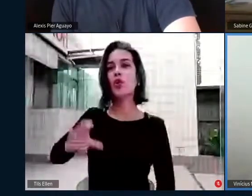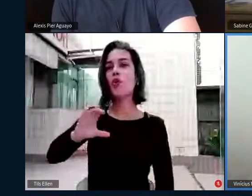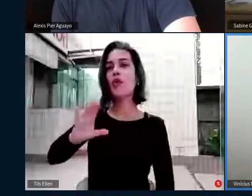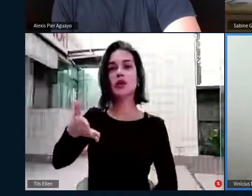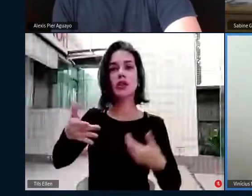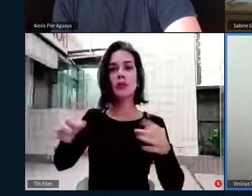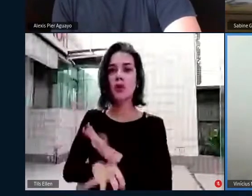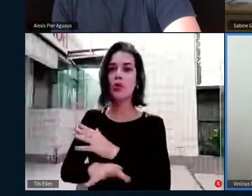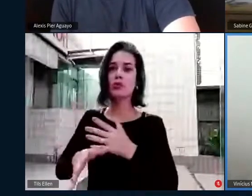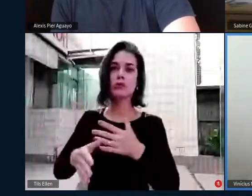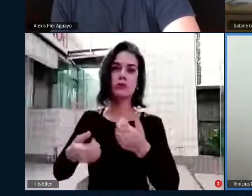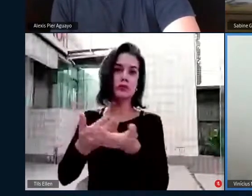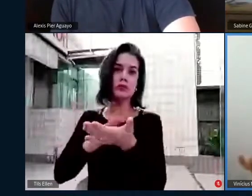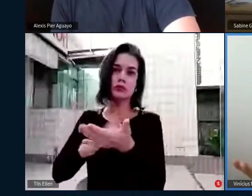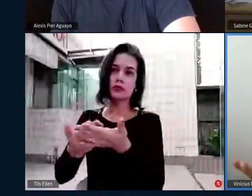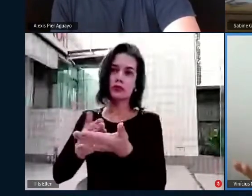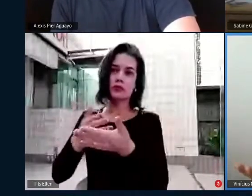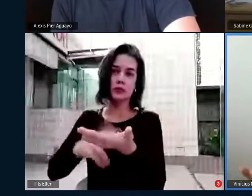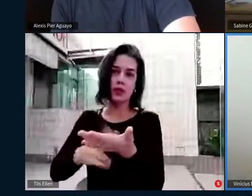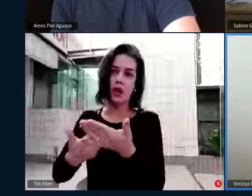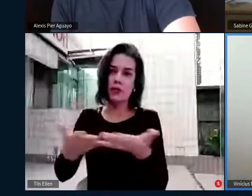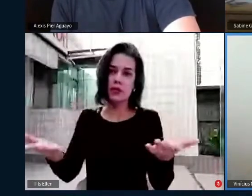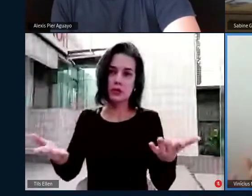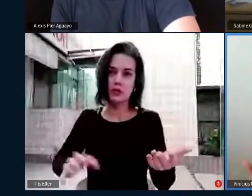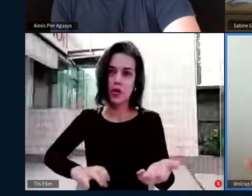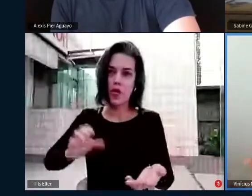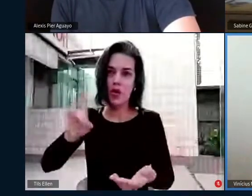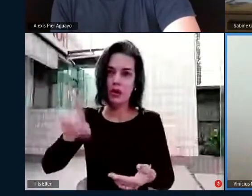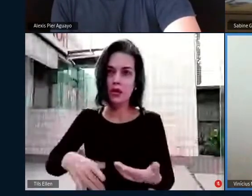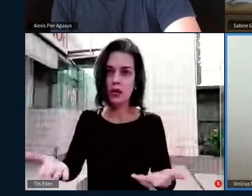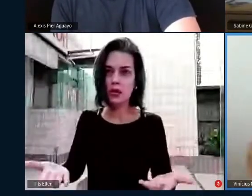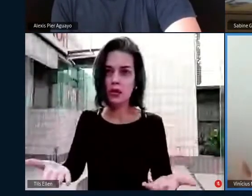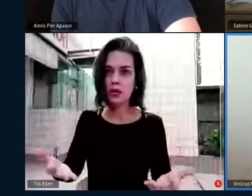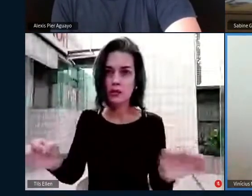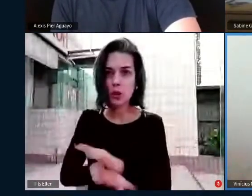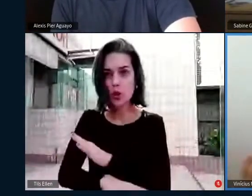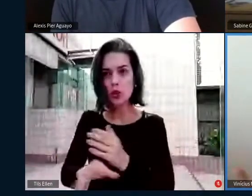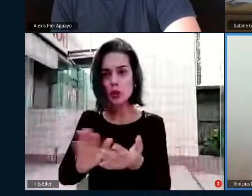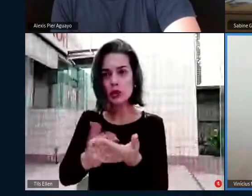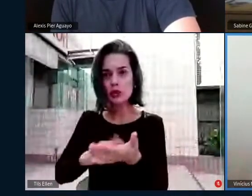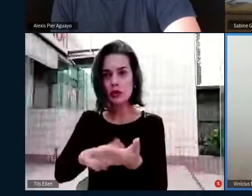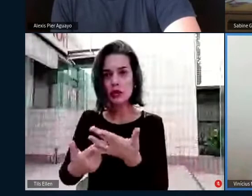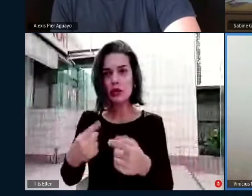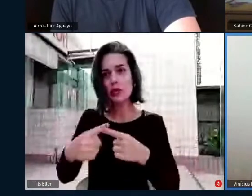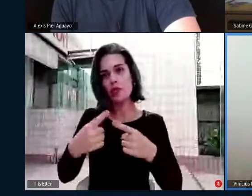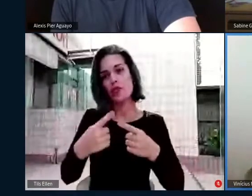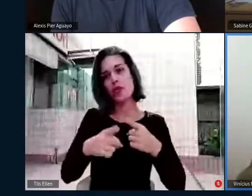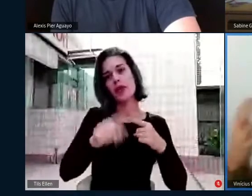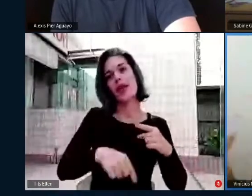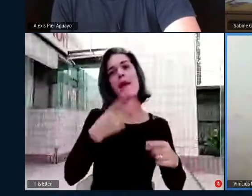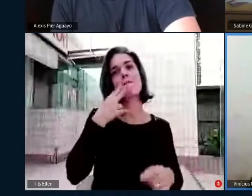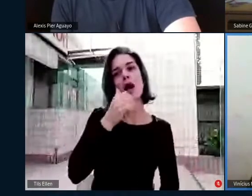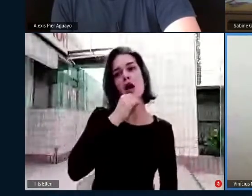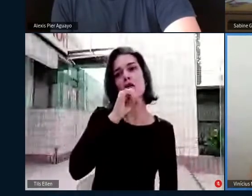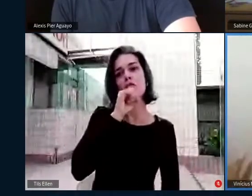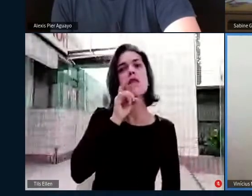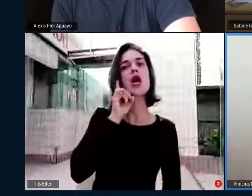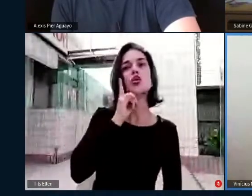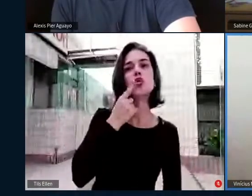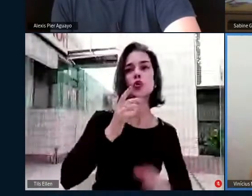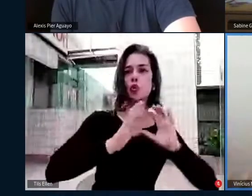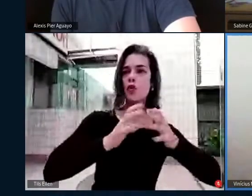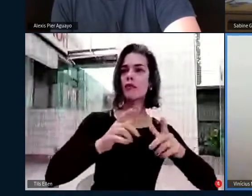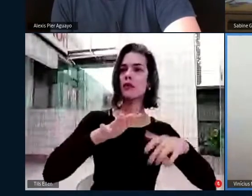por exemplo. Os codas se é predisposição cognitiva, então o fato deles nascerem de surdos e conviverem